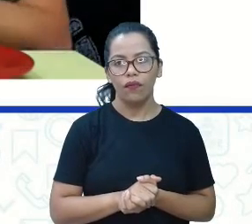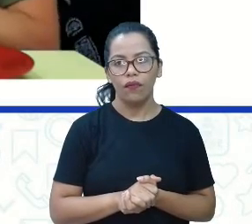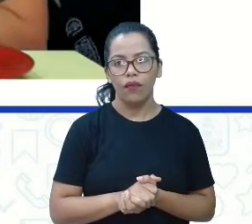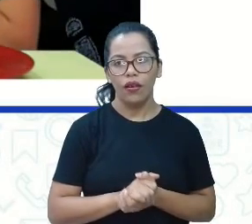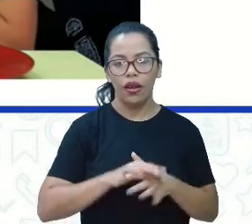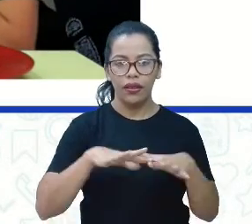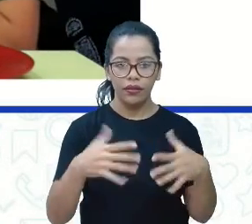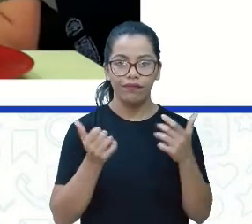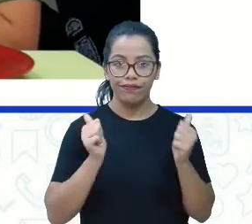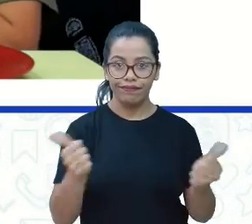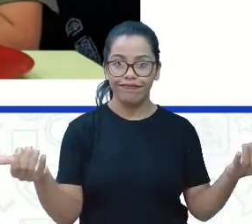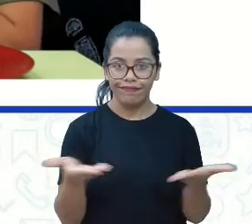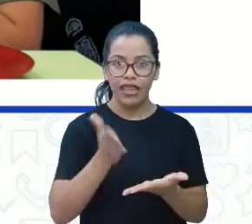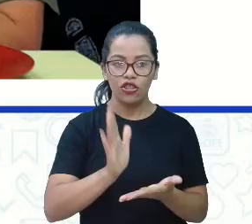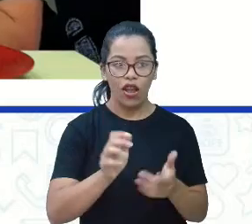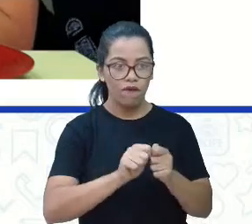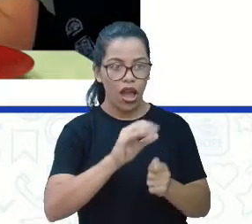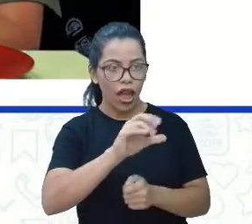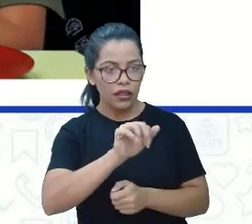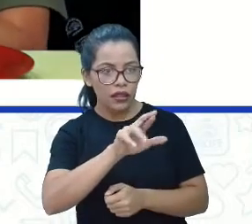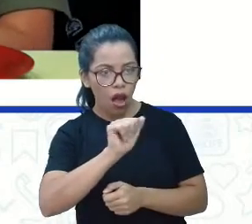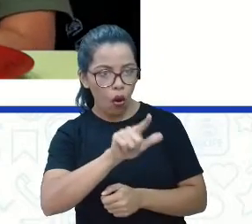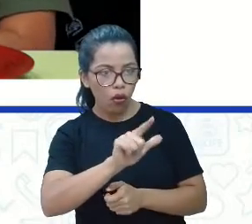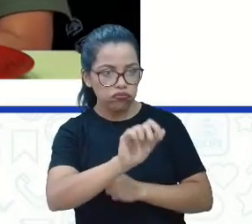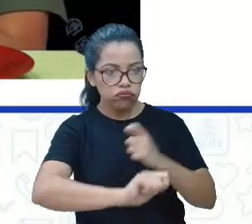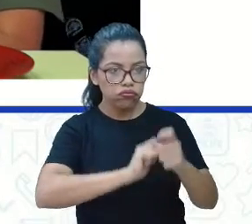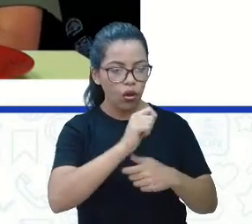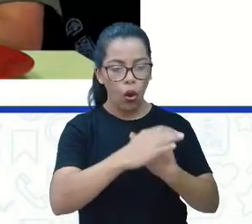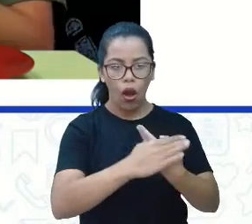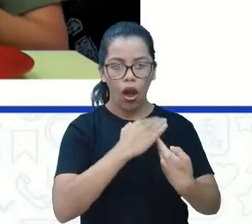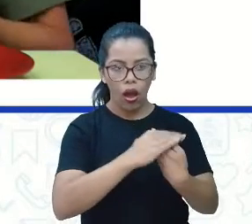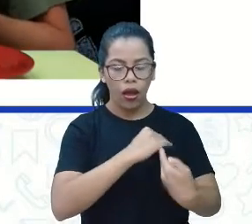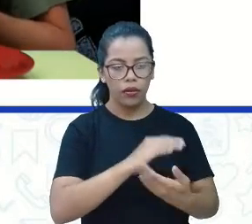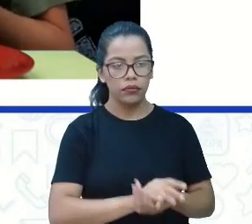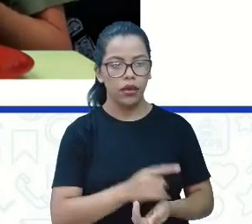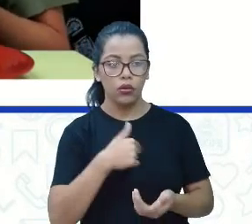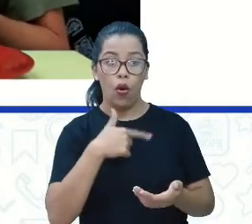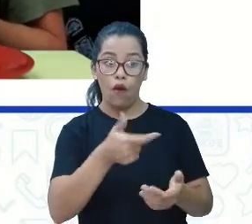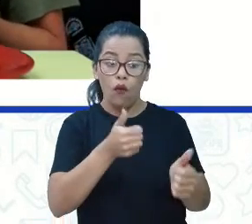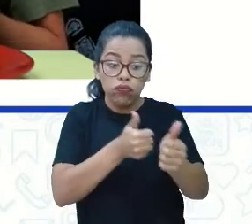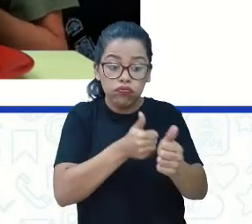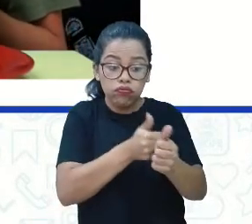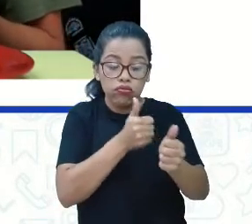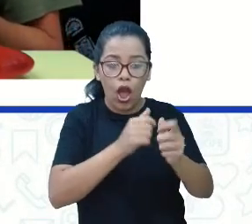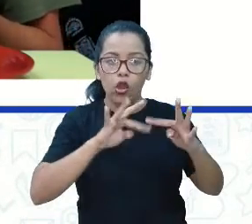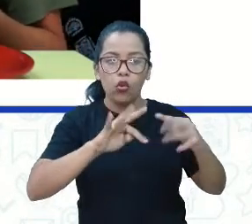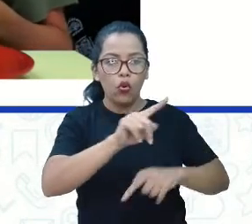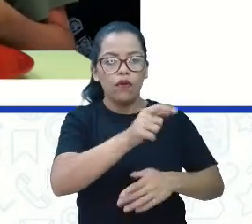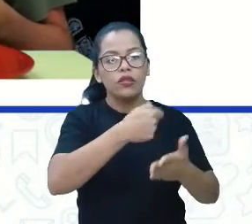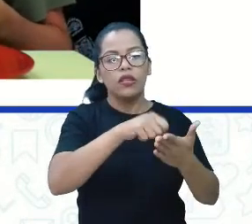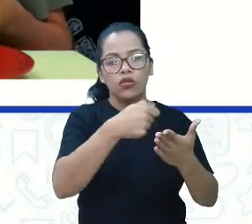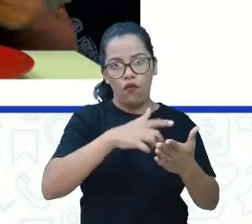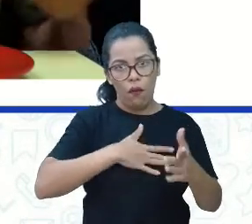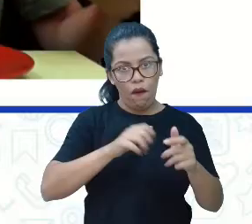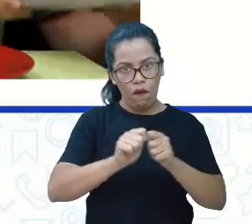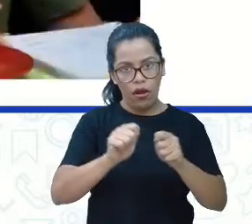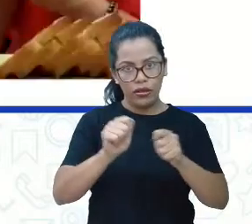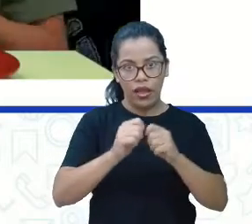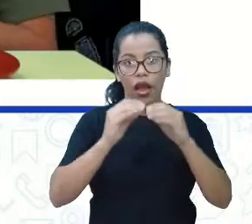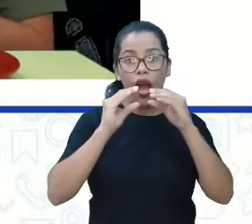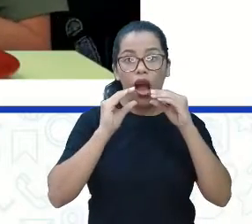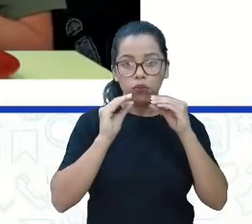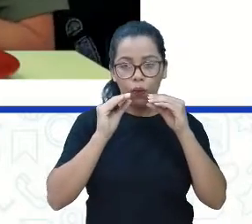Ai, muito bem, Carol. Já fez aí as suas instruções? Já. Eu vou seguir exatamente o que você escreveu aqui para fazer o sanduíche, tudo Tá, bem?